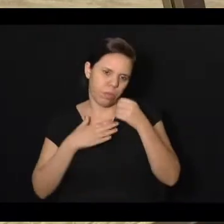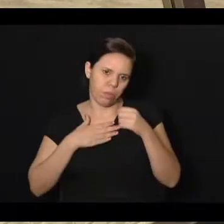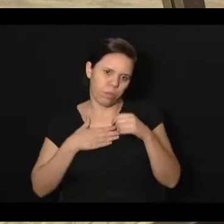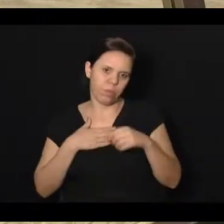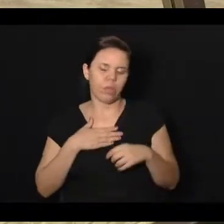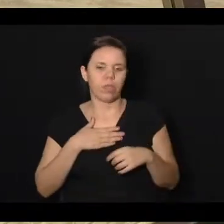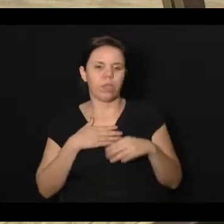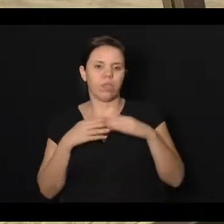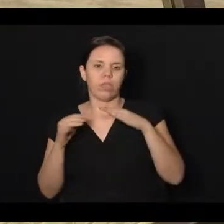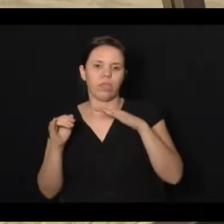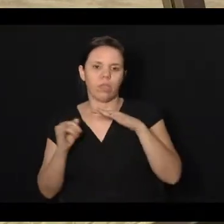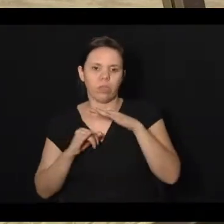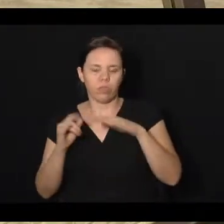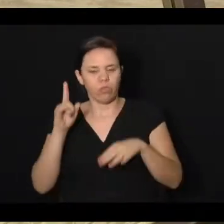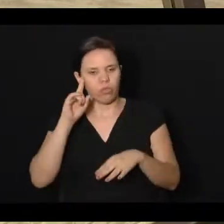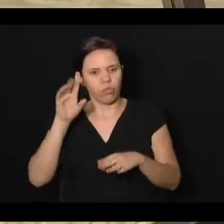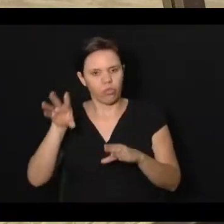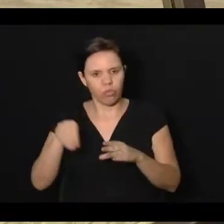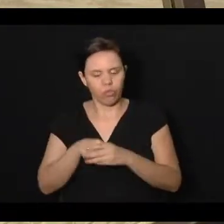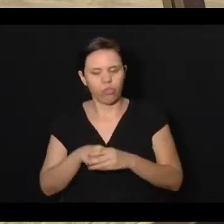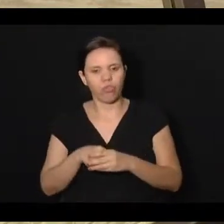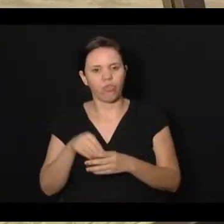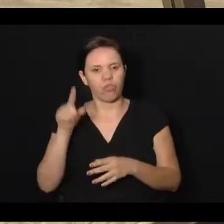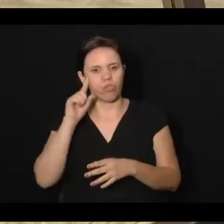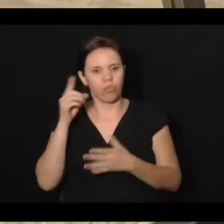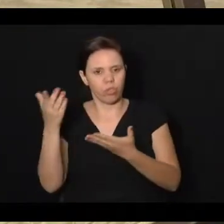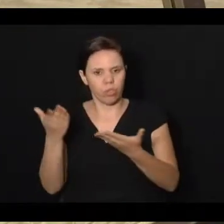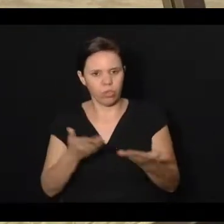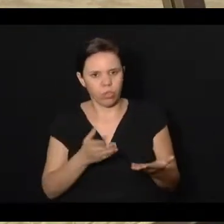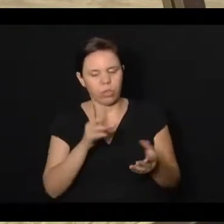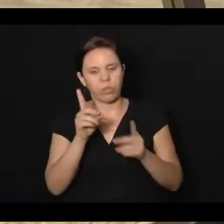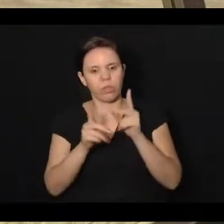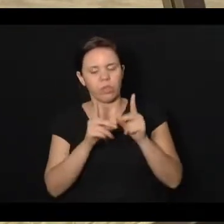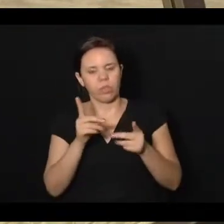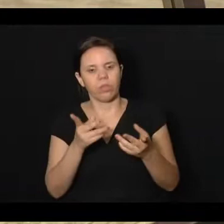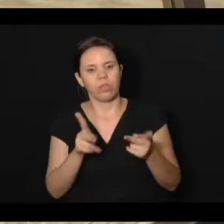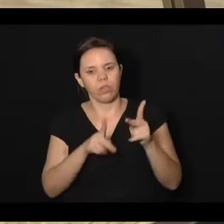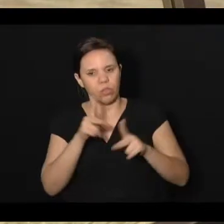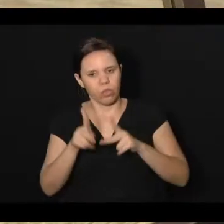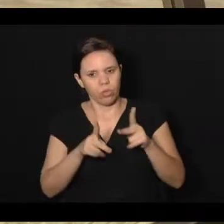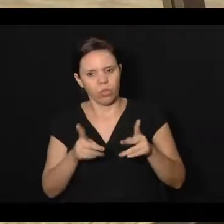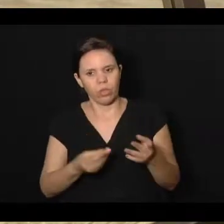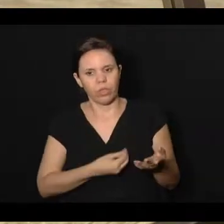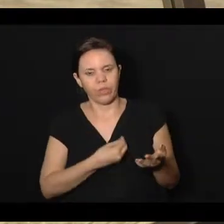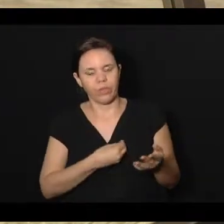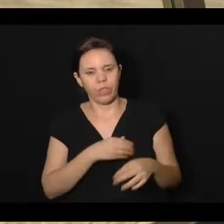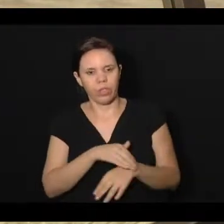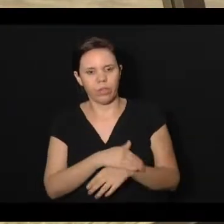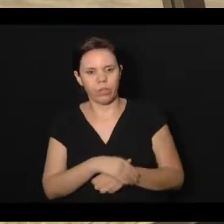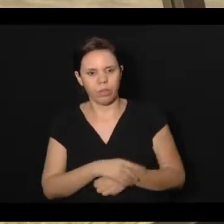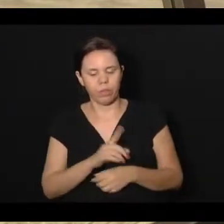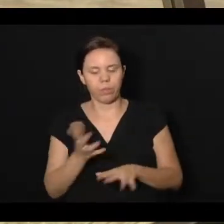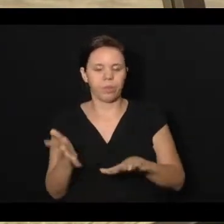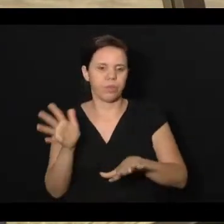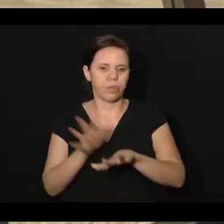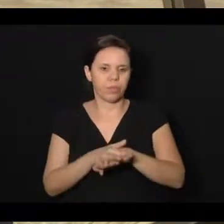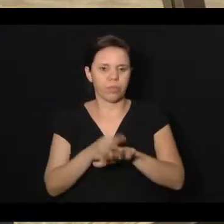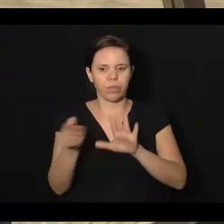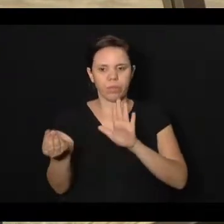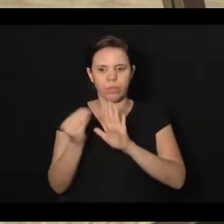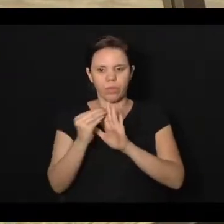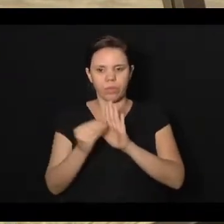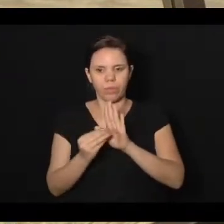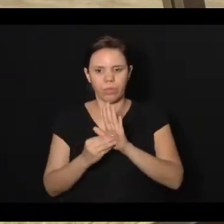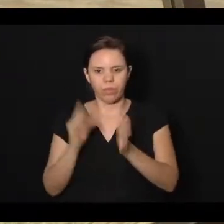do dia de acolhimento ou a pessoa que vive em situação de rua essa inclusão no calendário oficial